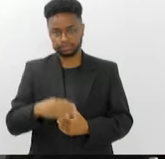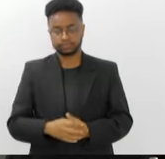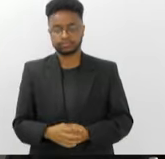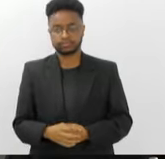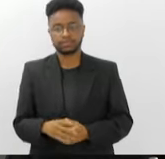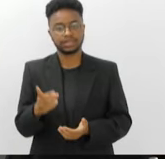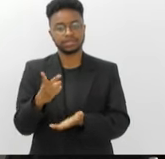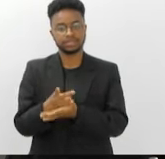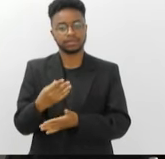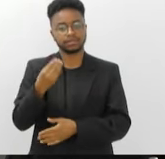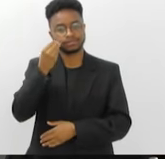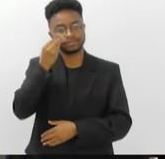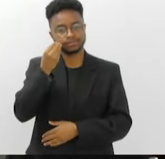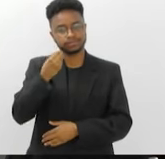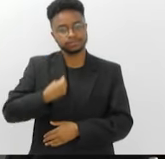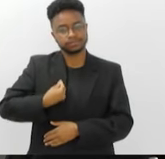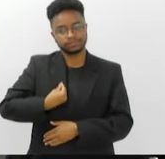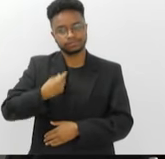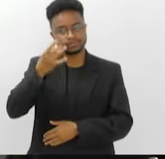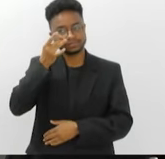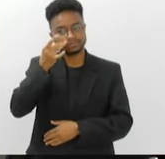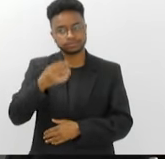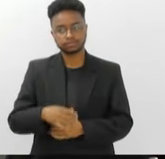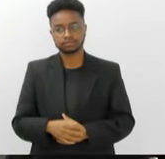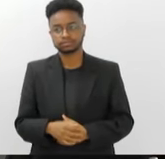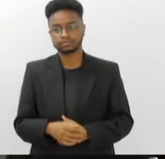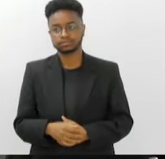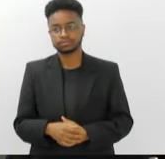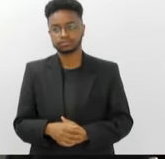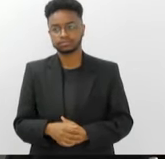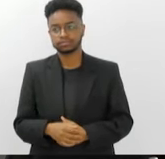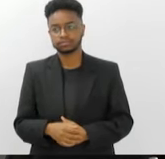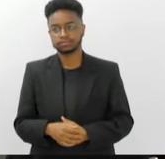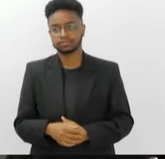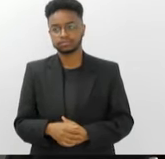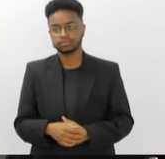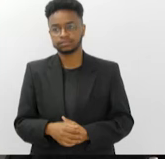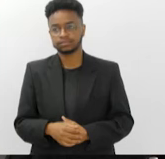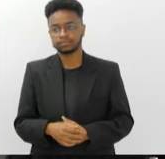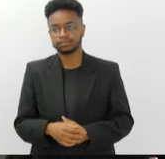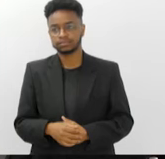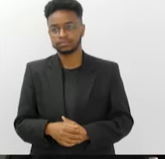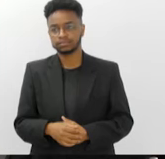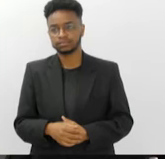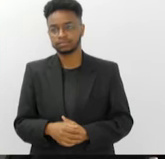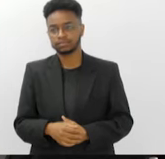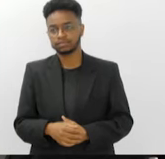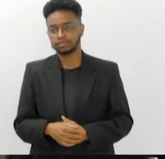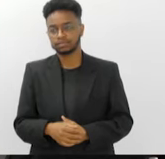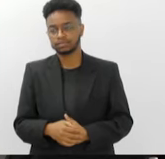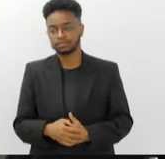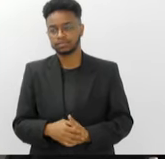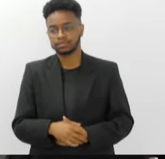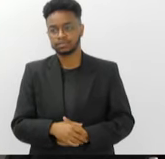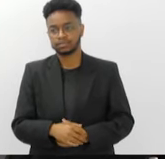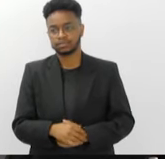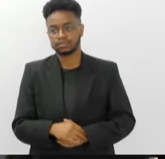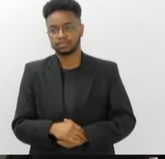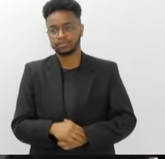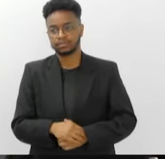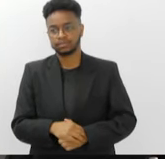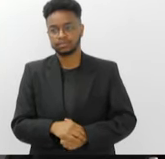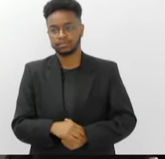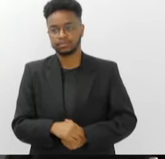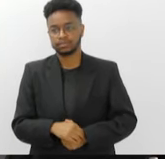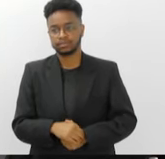Sempre presente. Não, não vou brigar, não. Mas quer começar? A gente pode tentar aqui. Vai, vai para lá. Não? Dani,